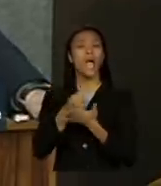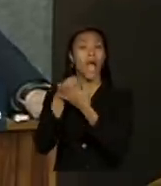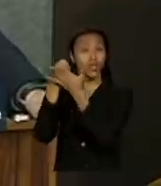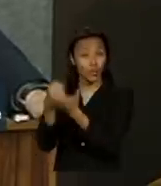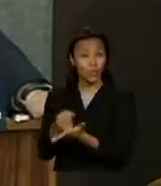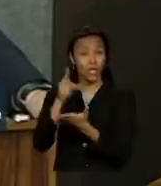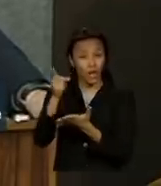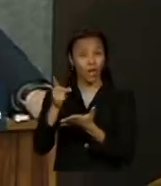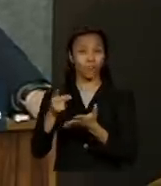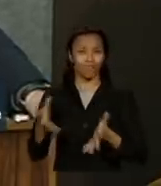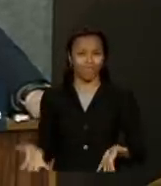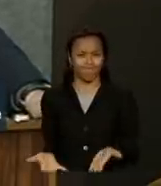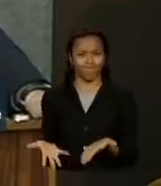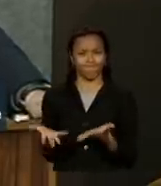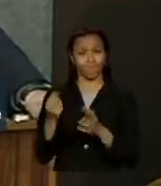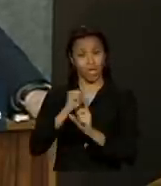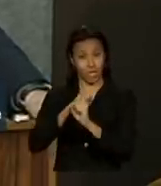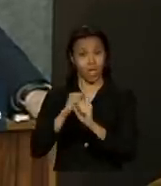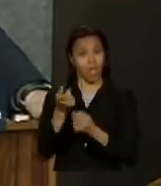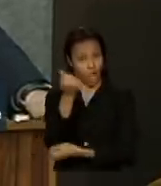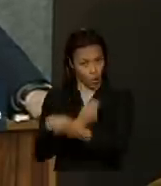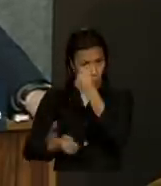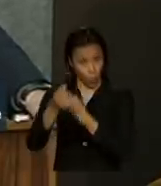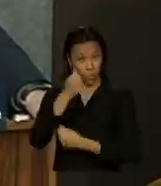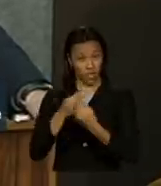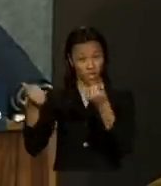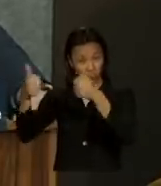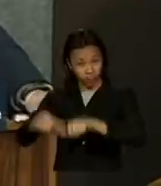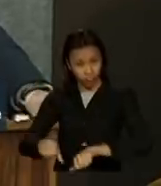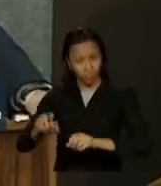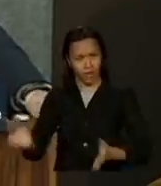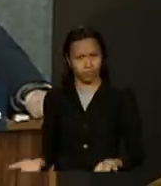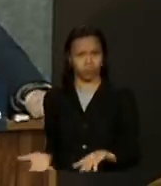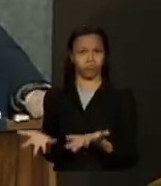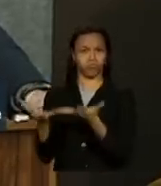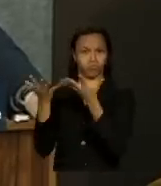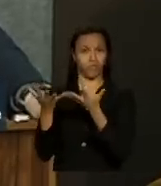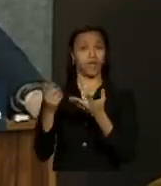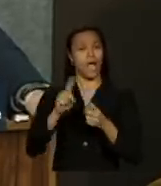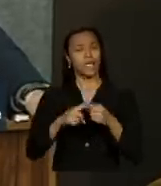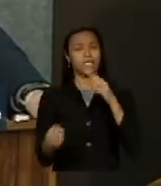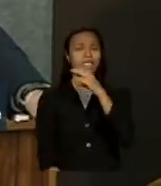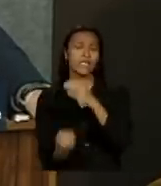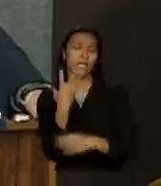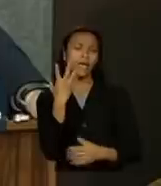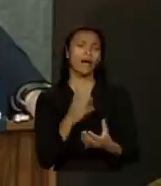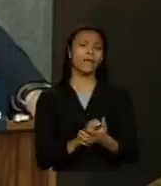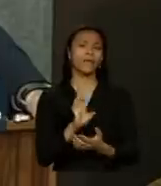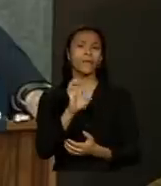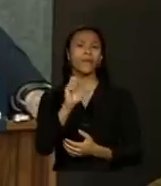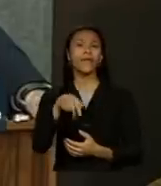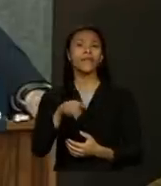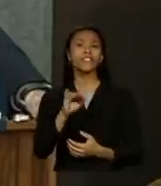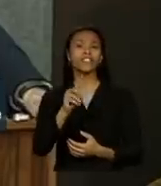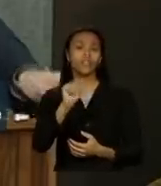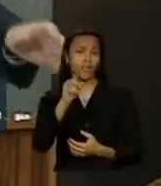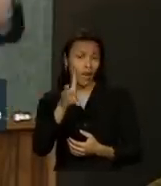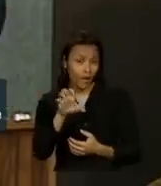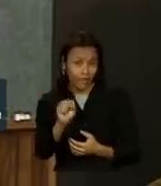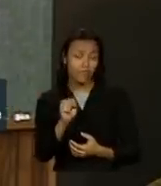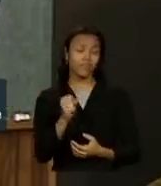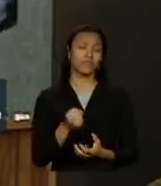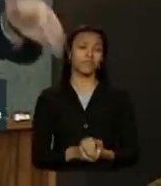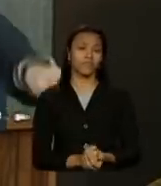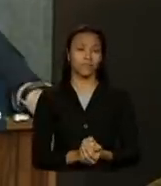recuperação Econômica E aí criaram algumas entidades o empresariado desenvolvi